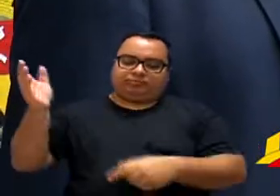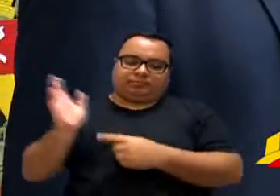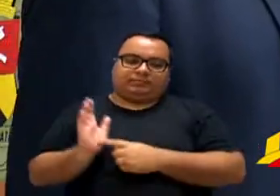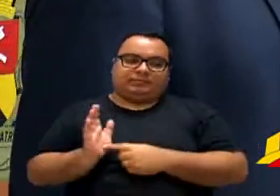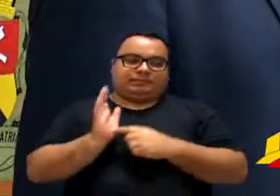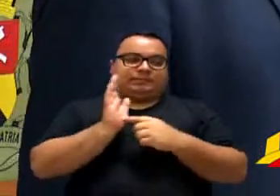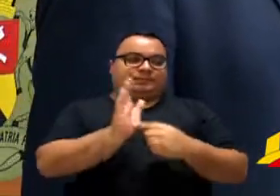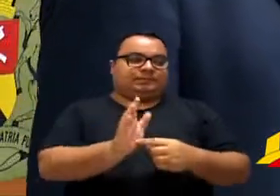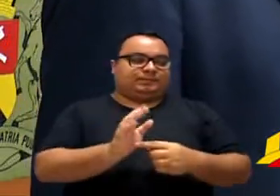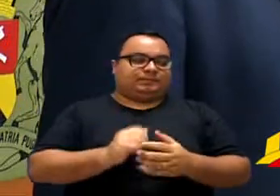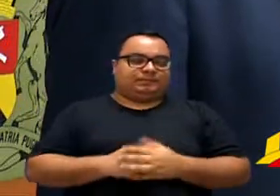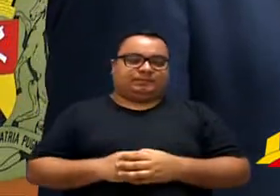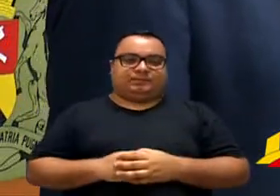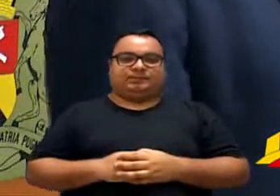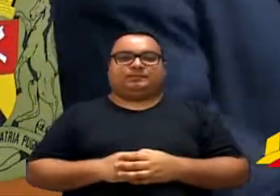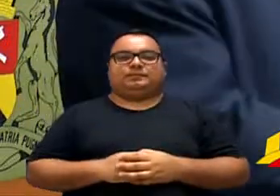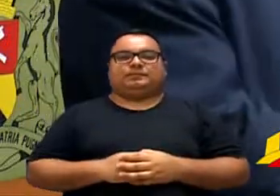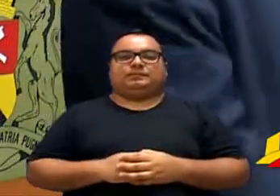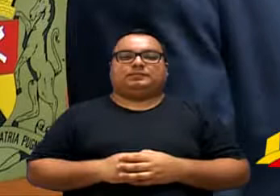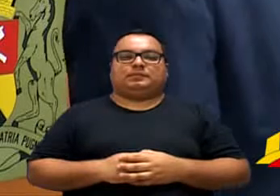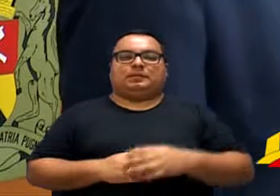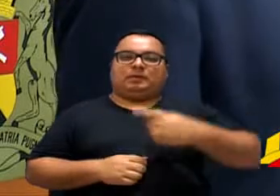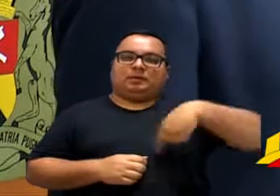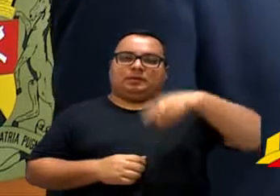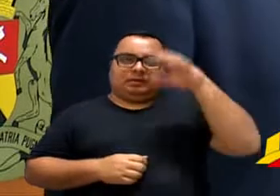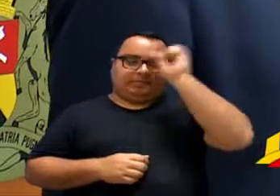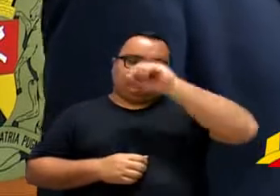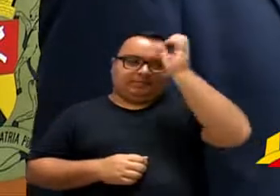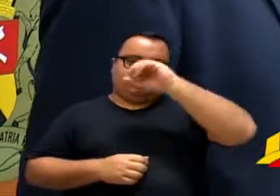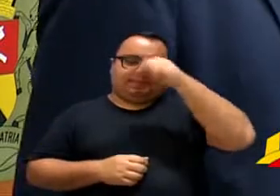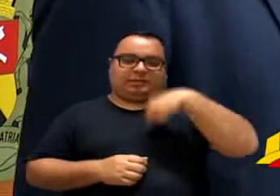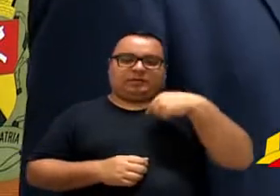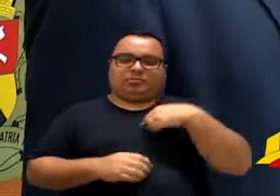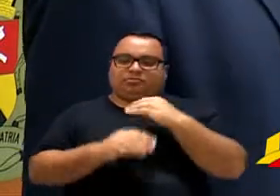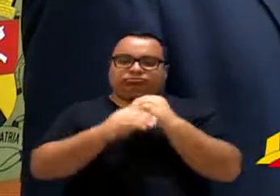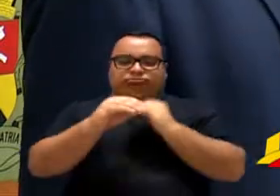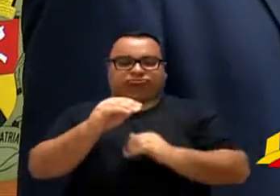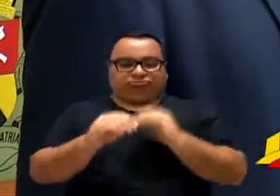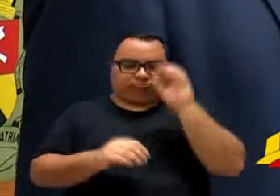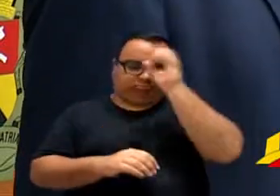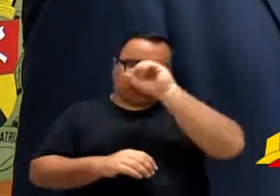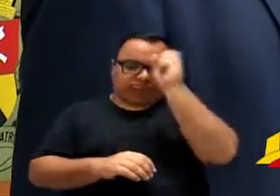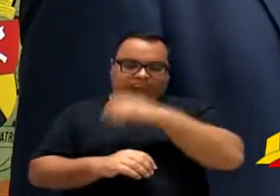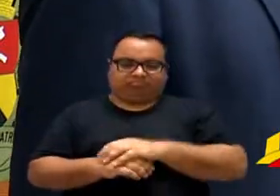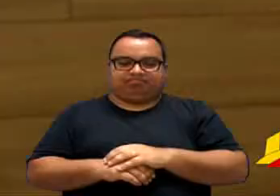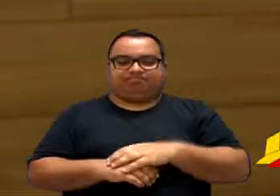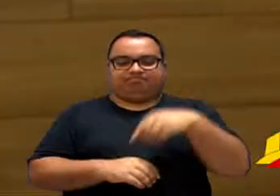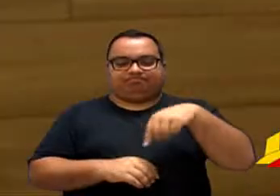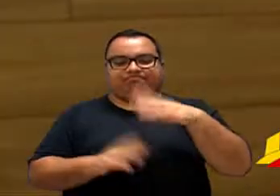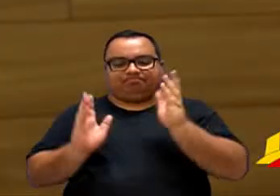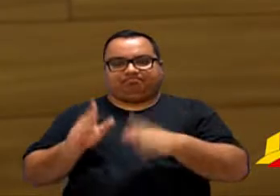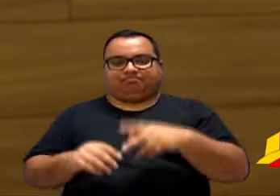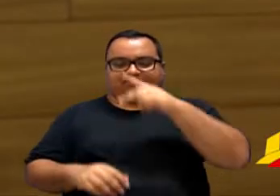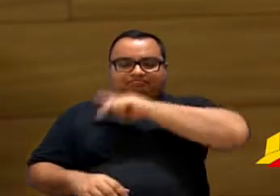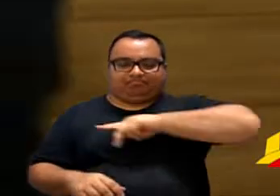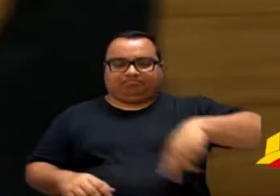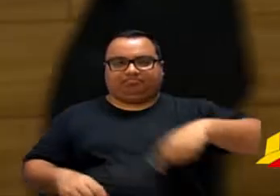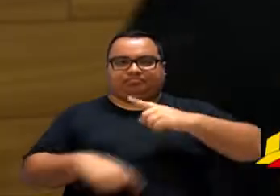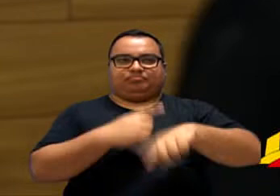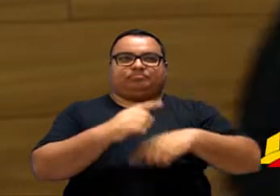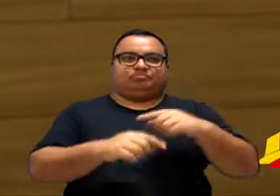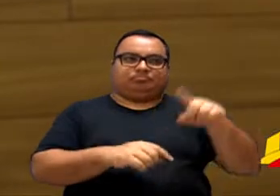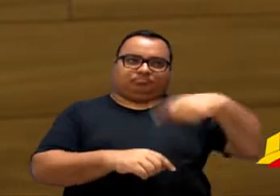trabalhar com ele e falar que eu sou um aprendiz que eu vou aprender com você lá na Assembleia com os colegas também mas aqui ó tá o seu nome mas